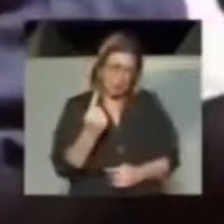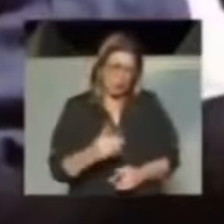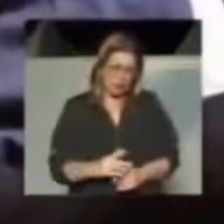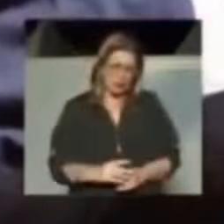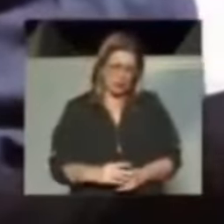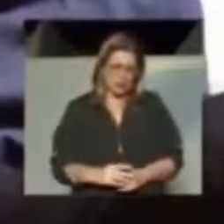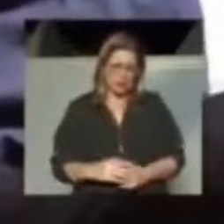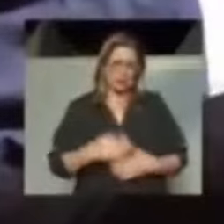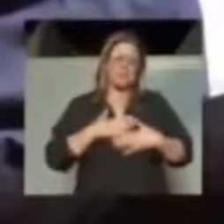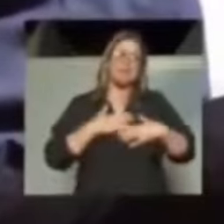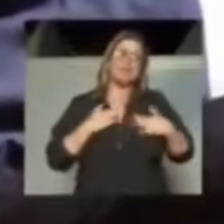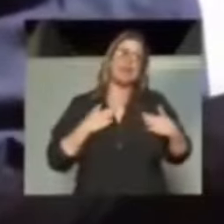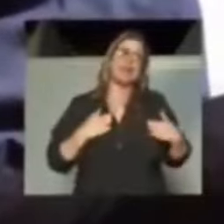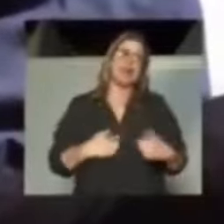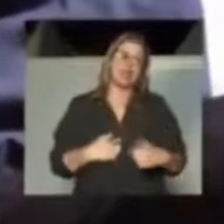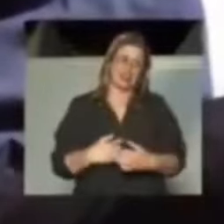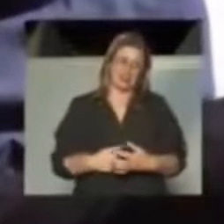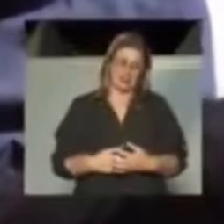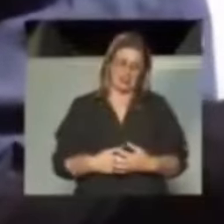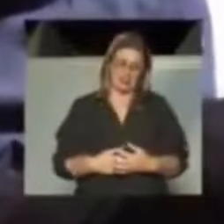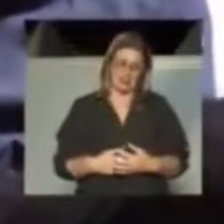favor cor